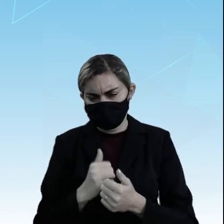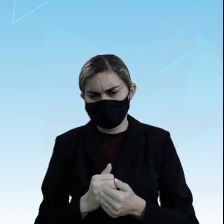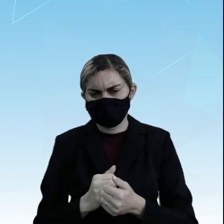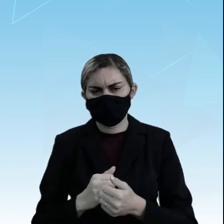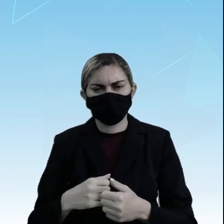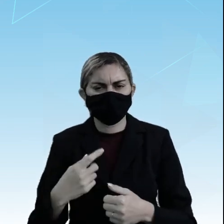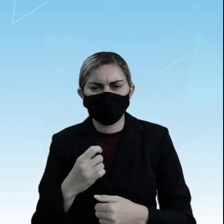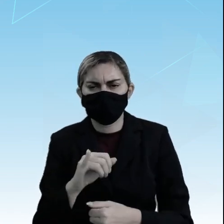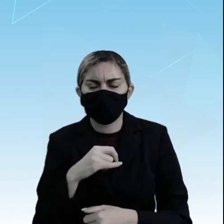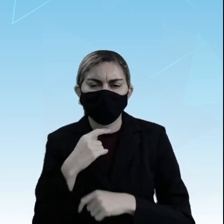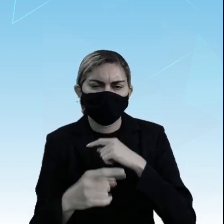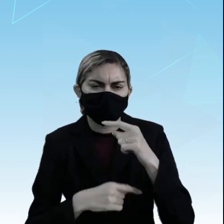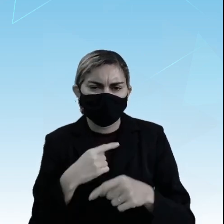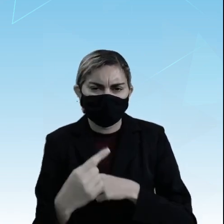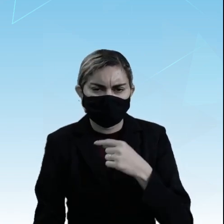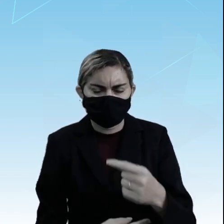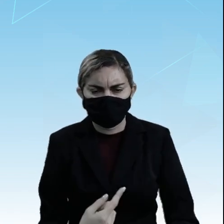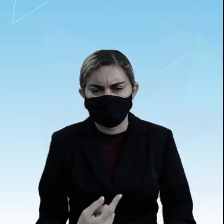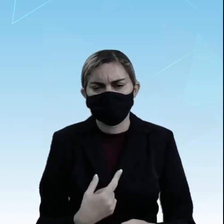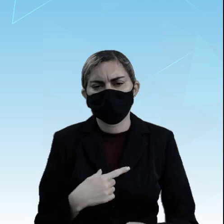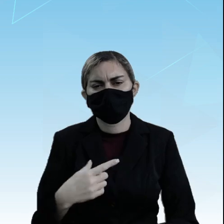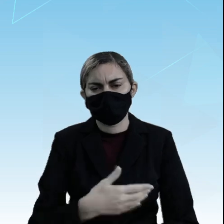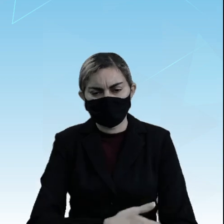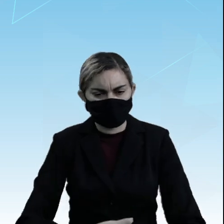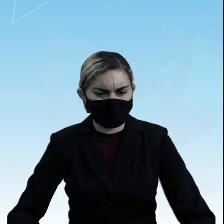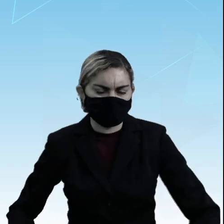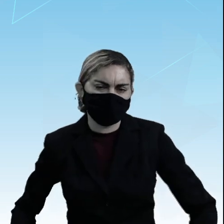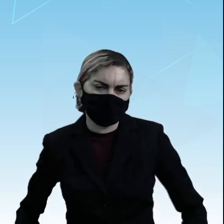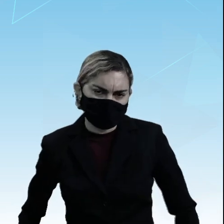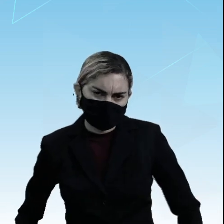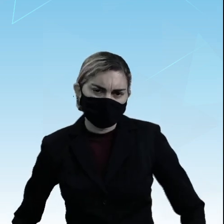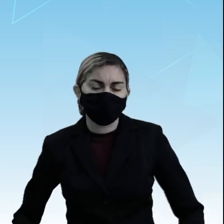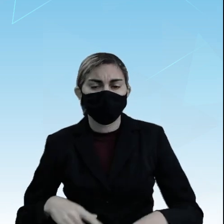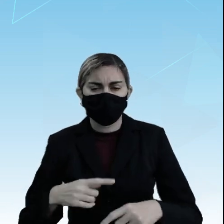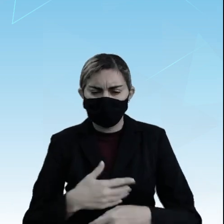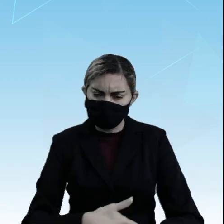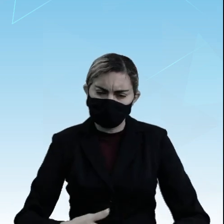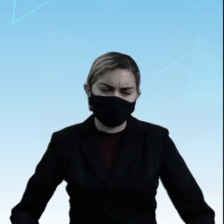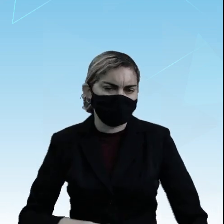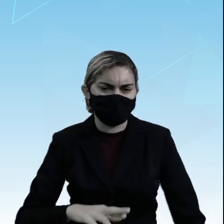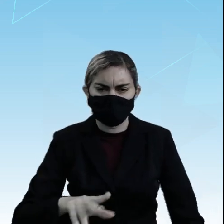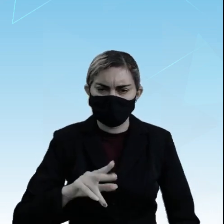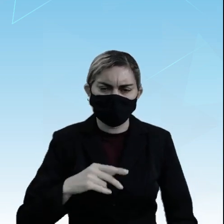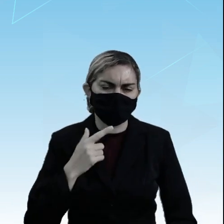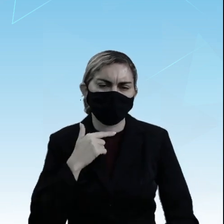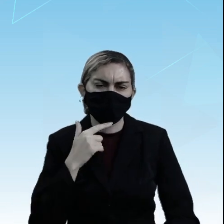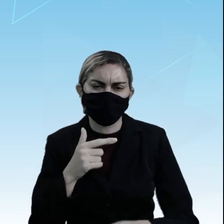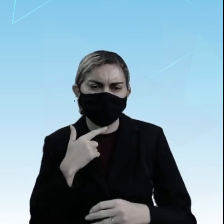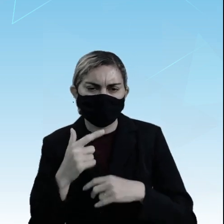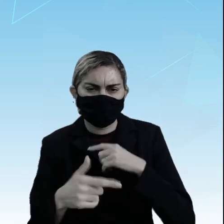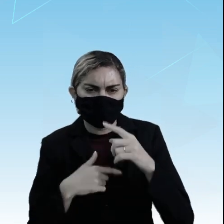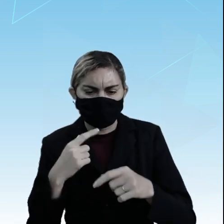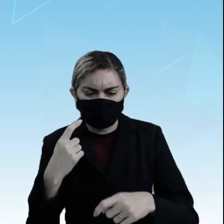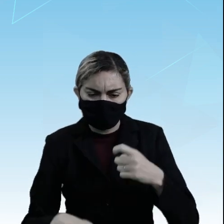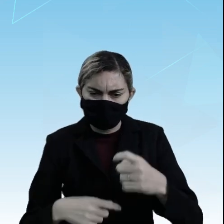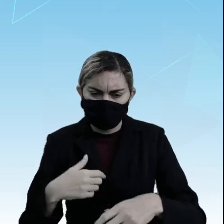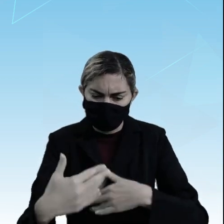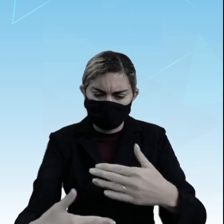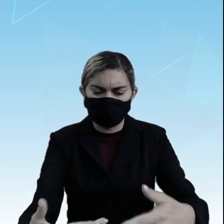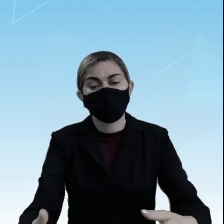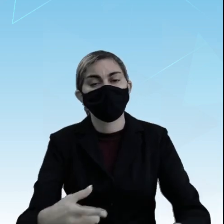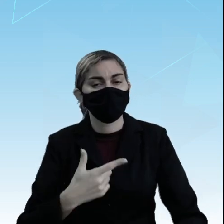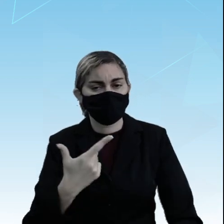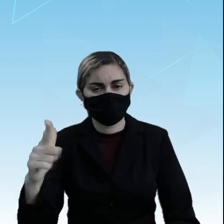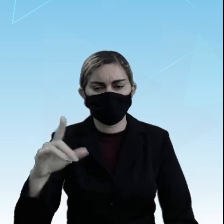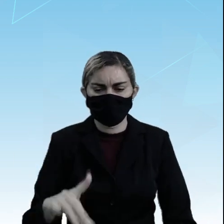se elas não conseguiam se alimentar, iriam ter fome. Por ter fome, não iriam também conseguir se reproduzir. E a